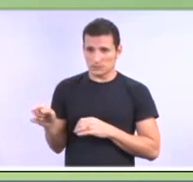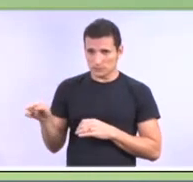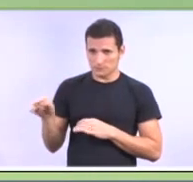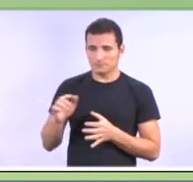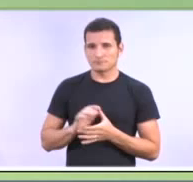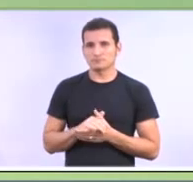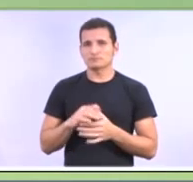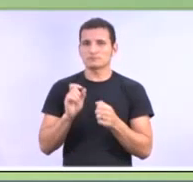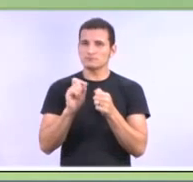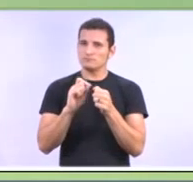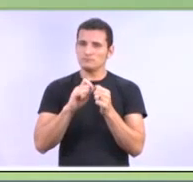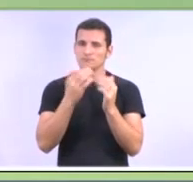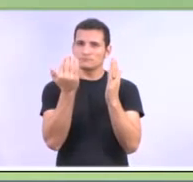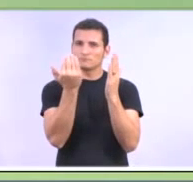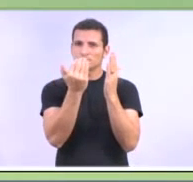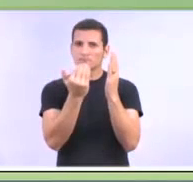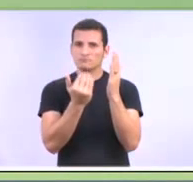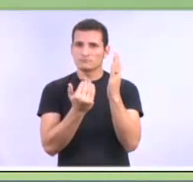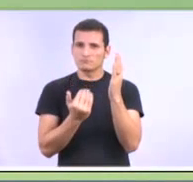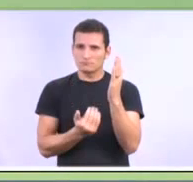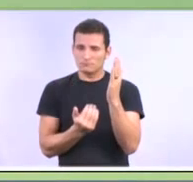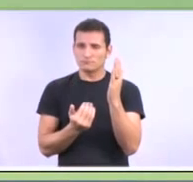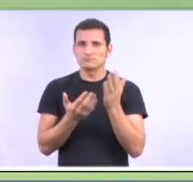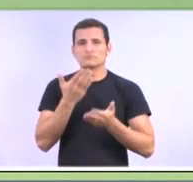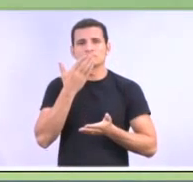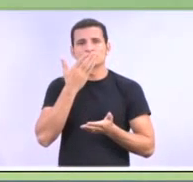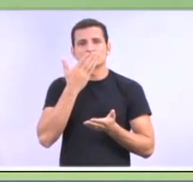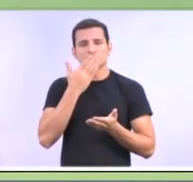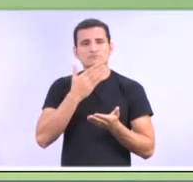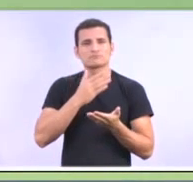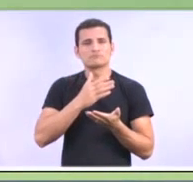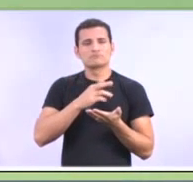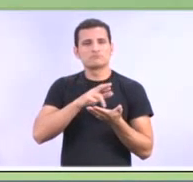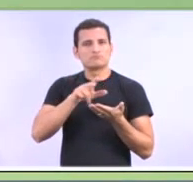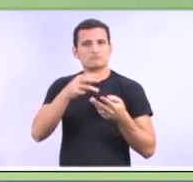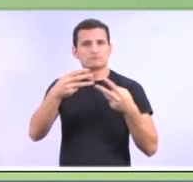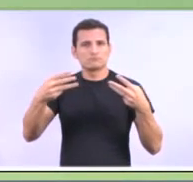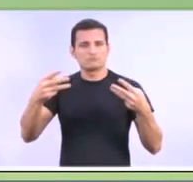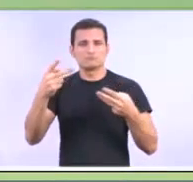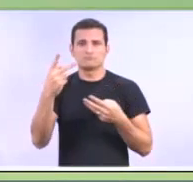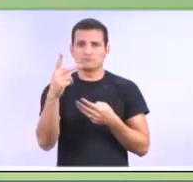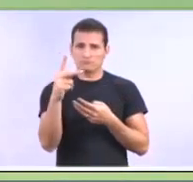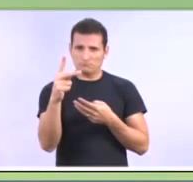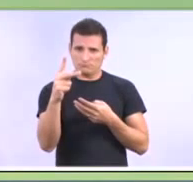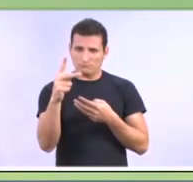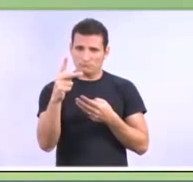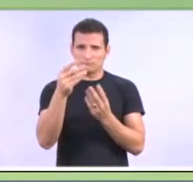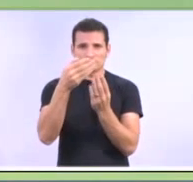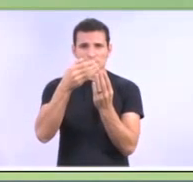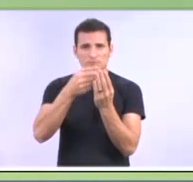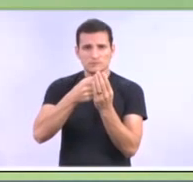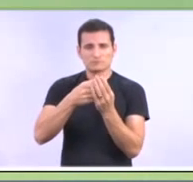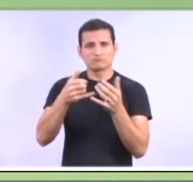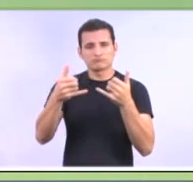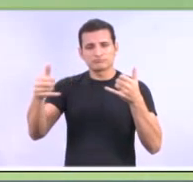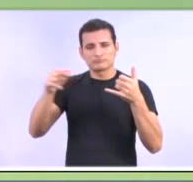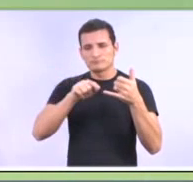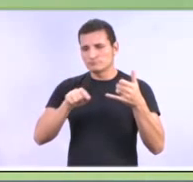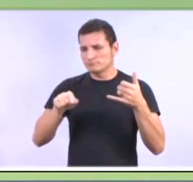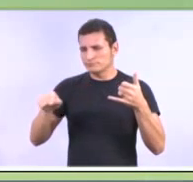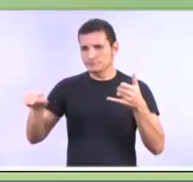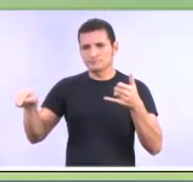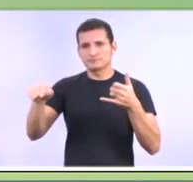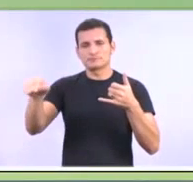uma lista dos tipos de rede em que o seu arquivo trafegou. Então, pensem aí,